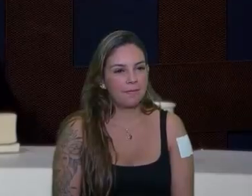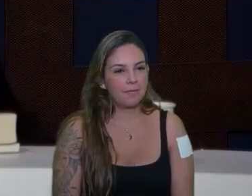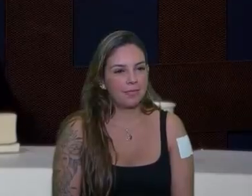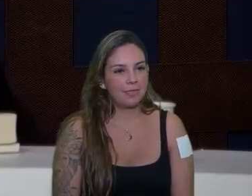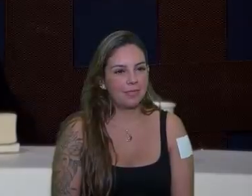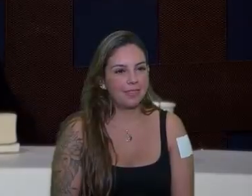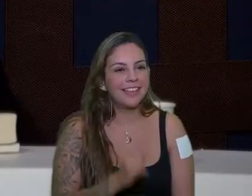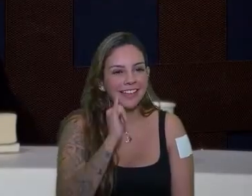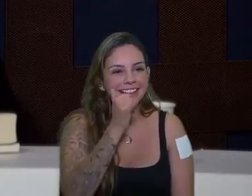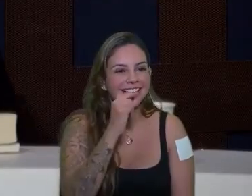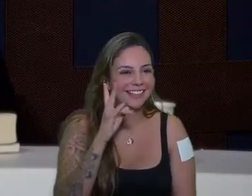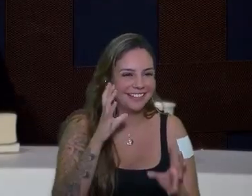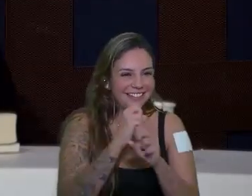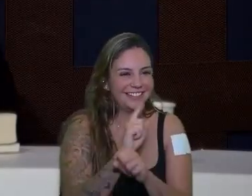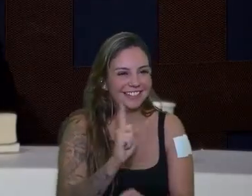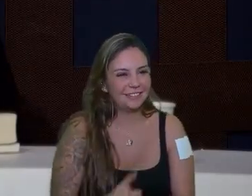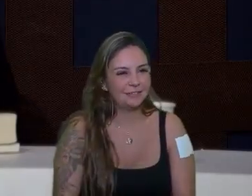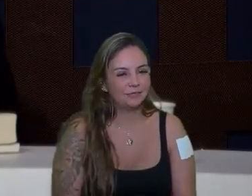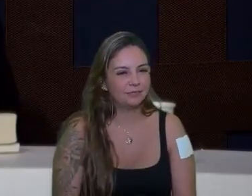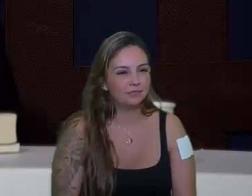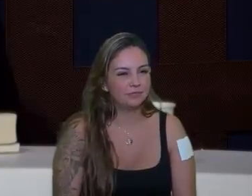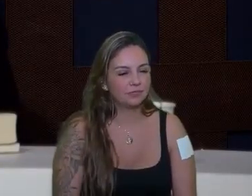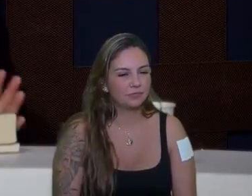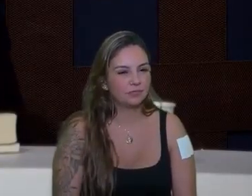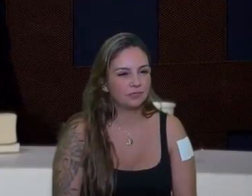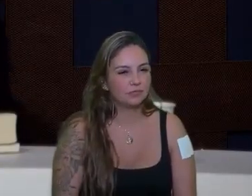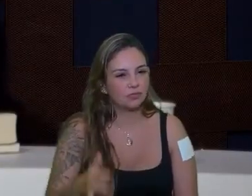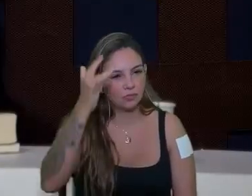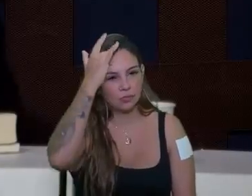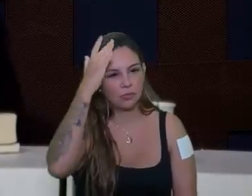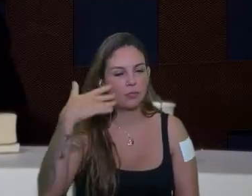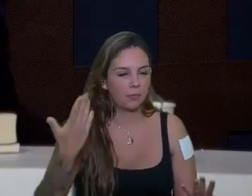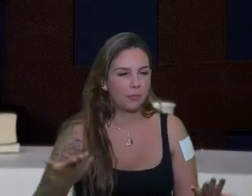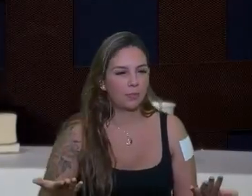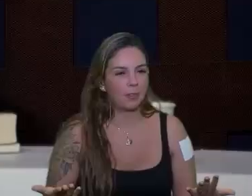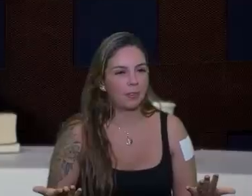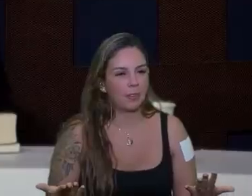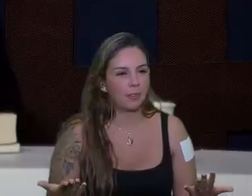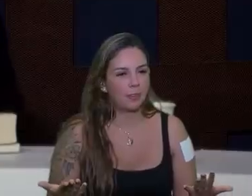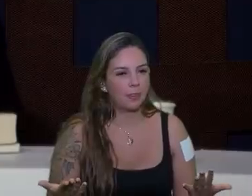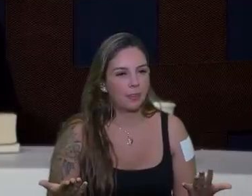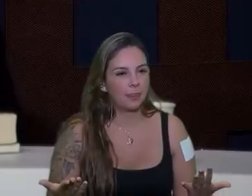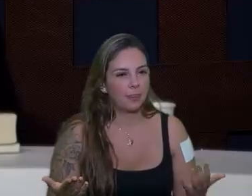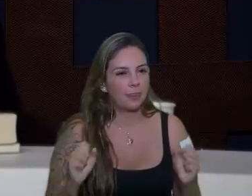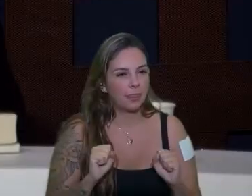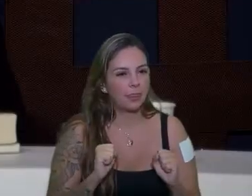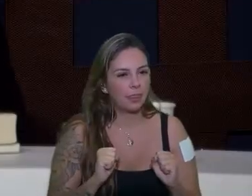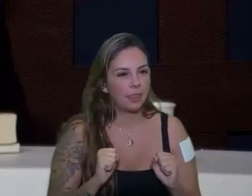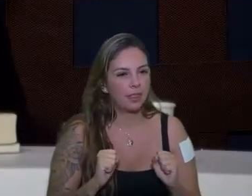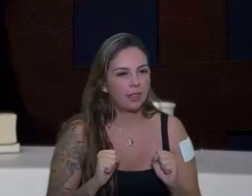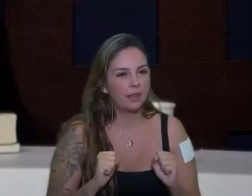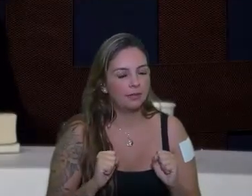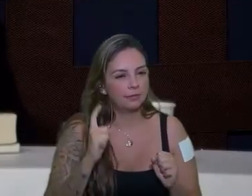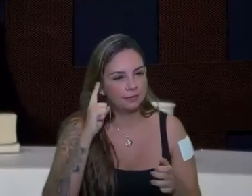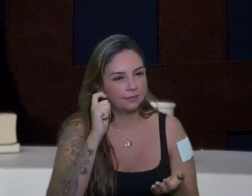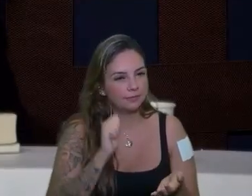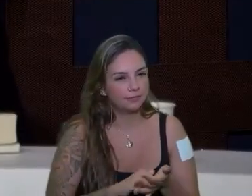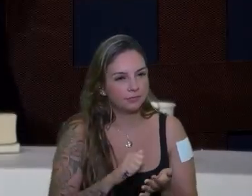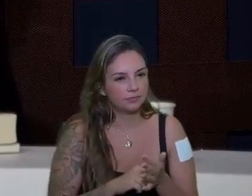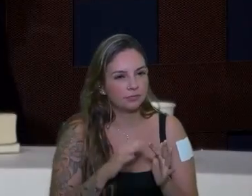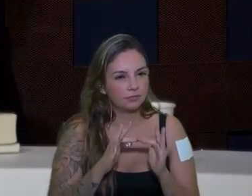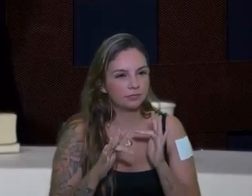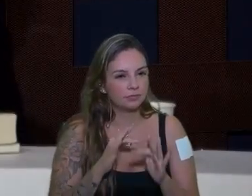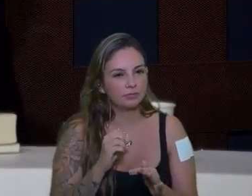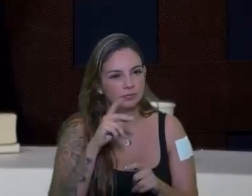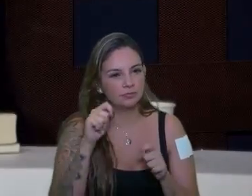para contar, entendeu? E era o que eu tinha facilidade. Então, é isso, a gente pode bater a cabeça aqui em física